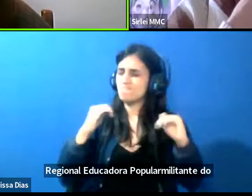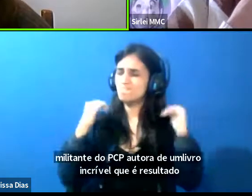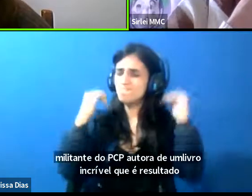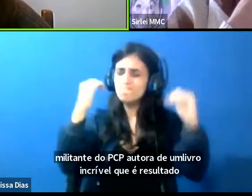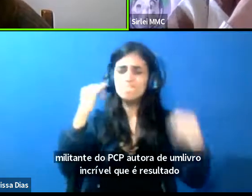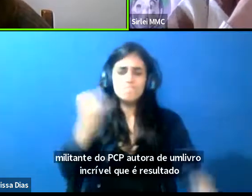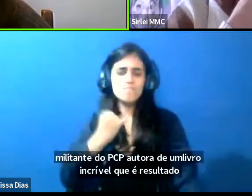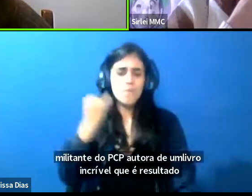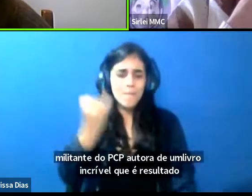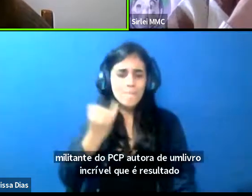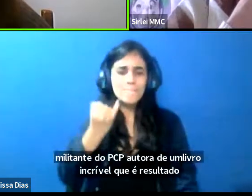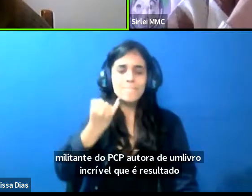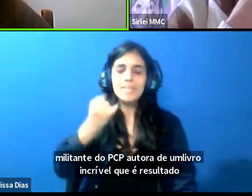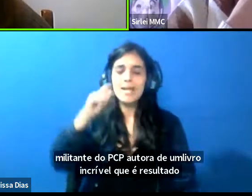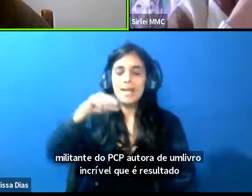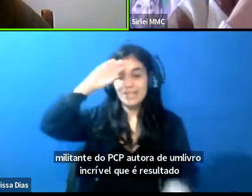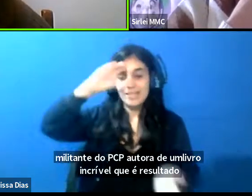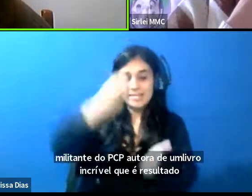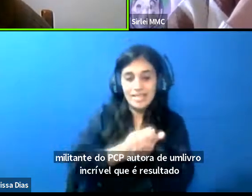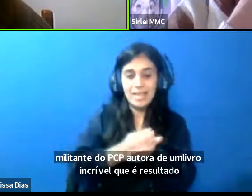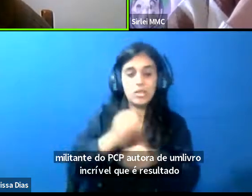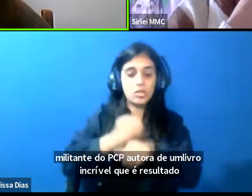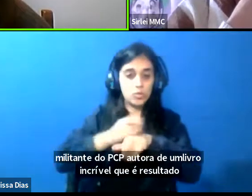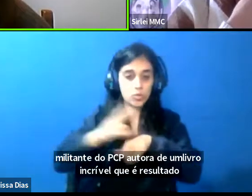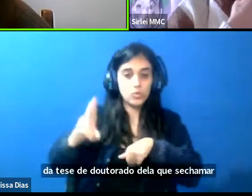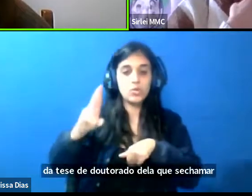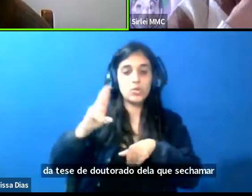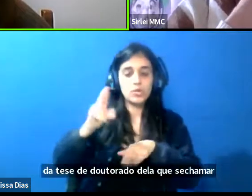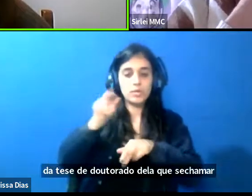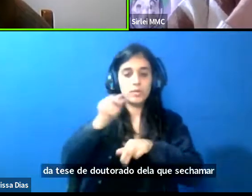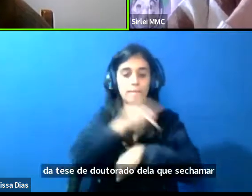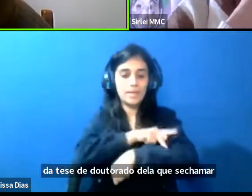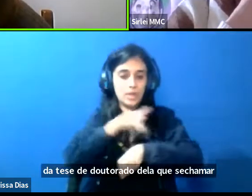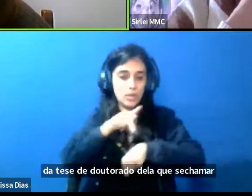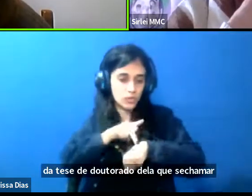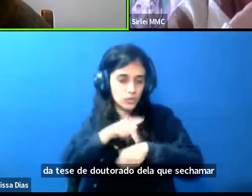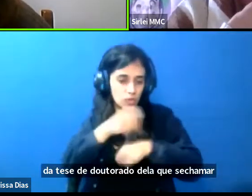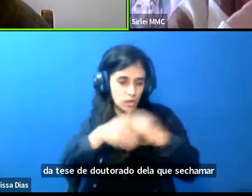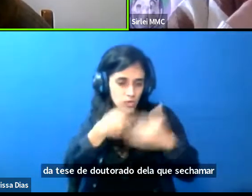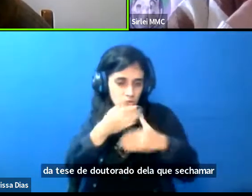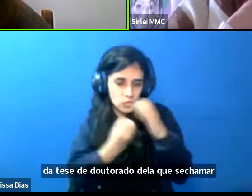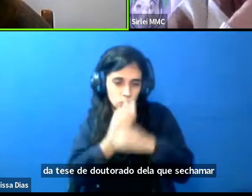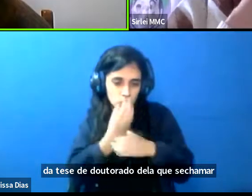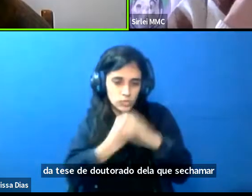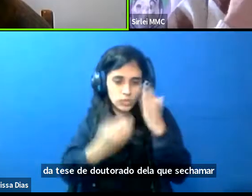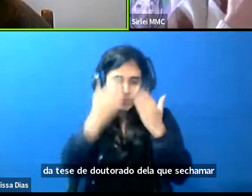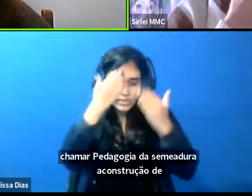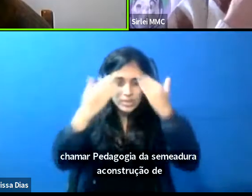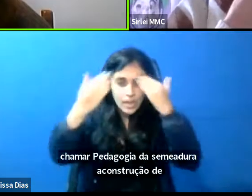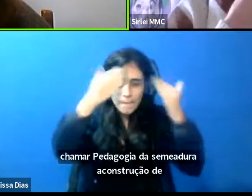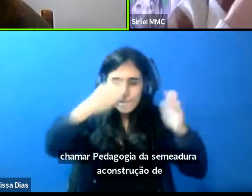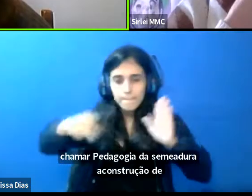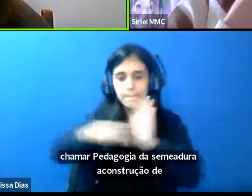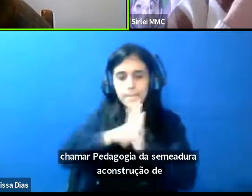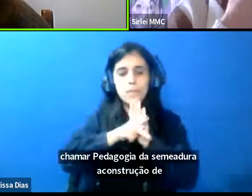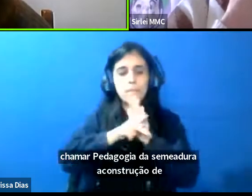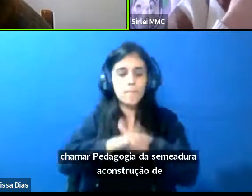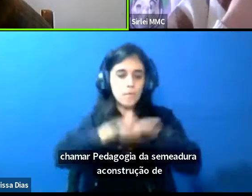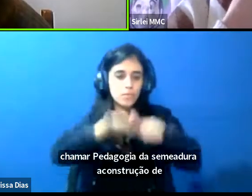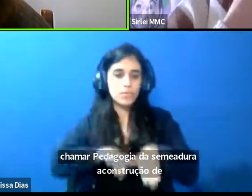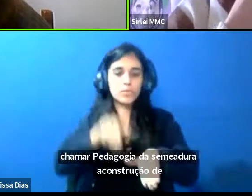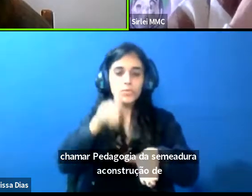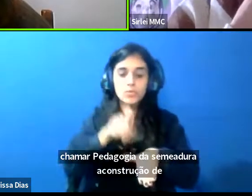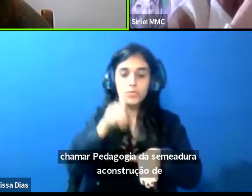doutorado dela, que se chama Pedagogia da Semeadura, a construção de saberes pelo movimento de mulheres camponesas no programa